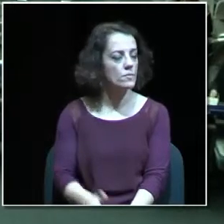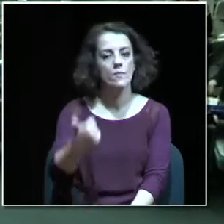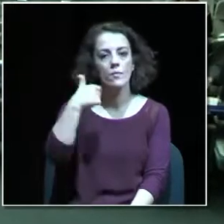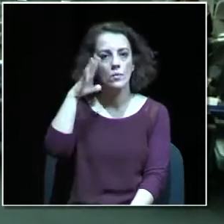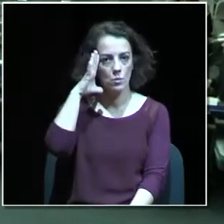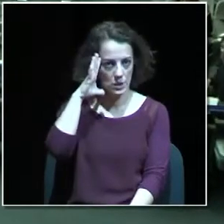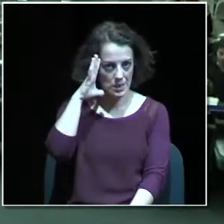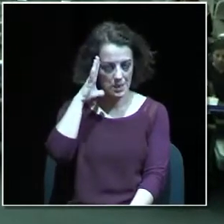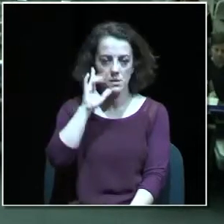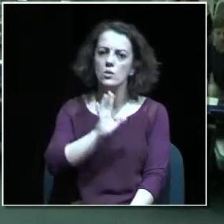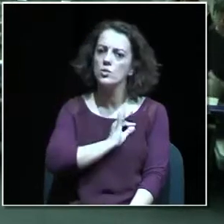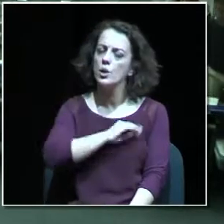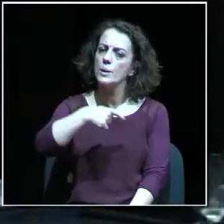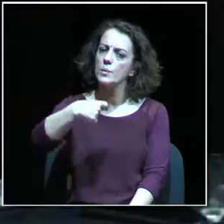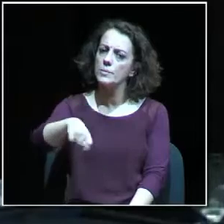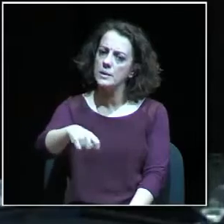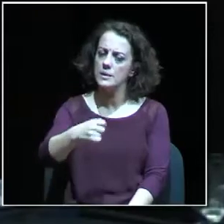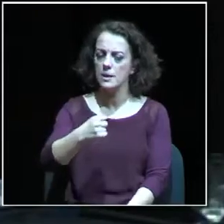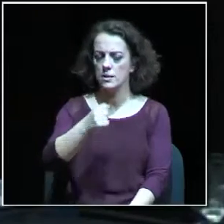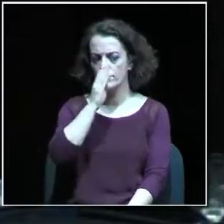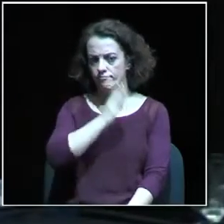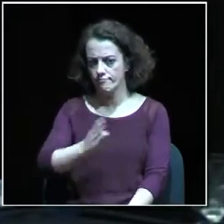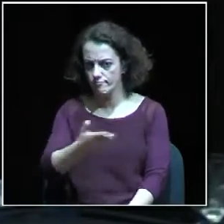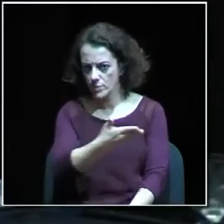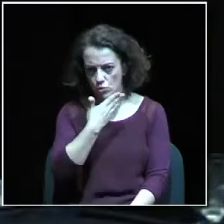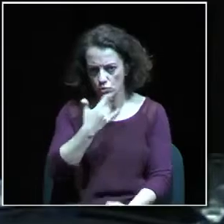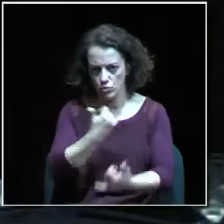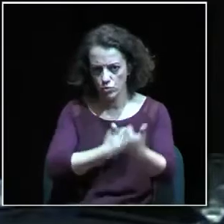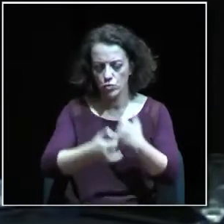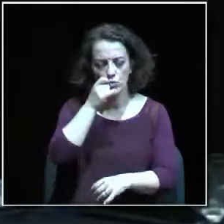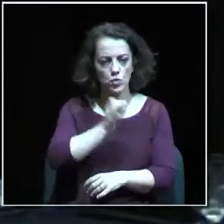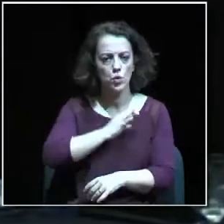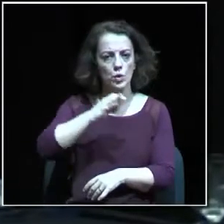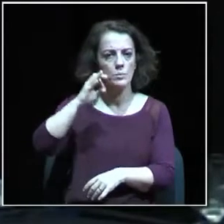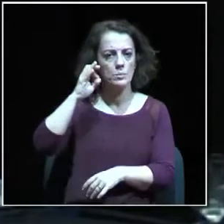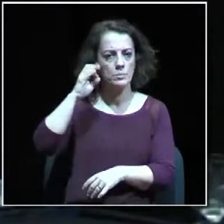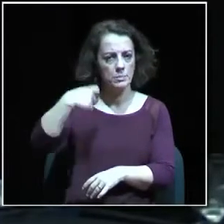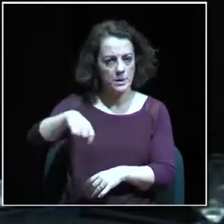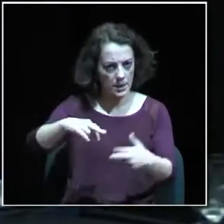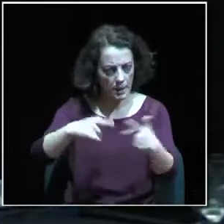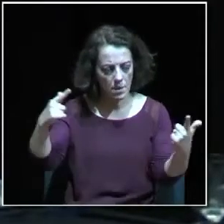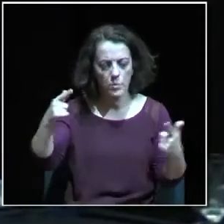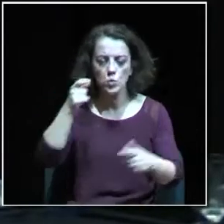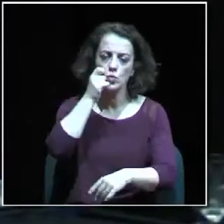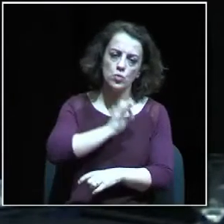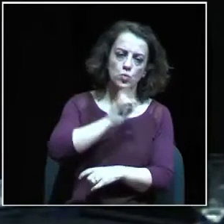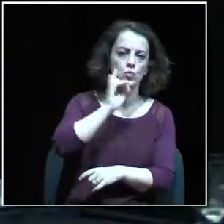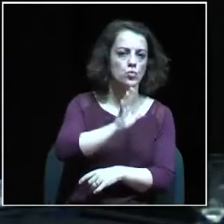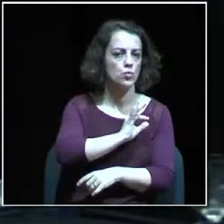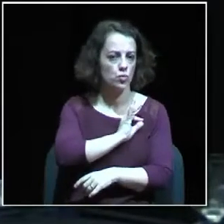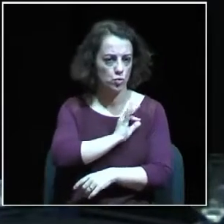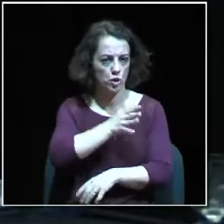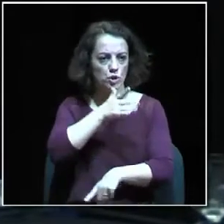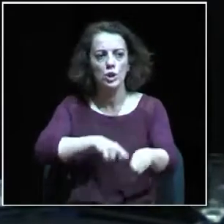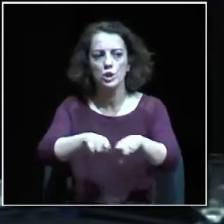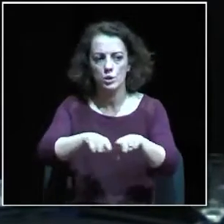Boa tarde, Senhora Presidente em exercício, Srs. Vereadores, Sr. Presidente da Câmara, Srs. E Sras. Deputadas.